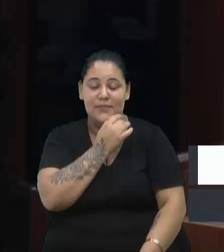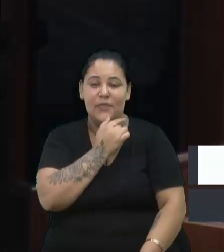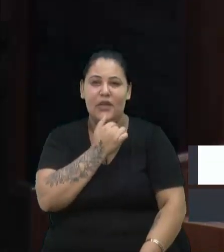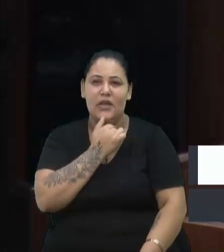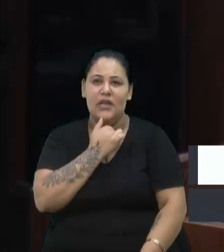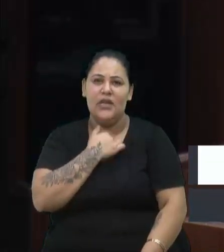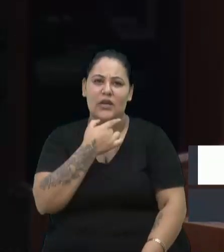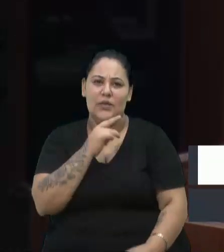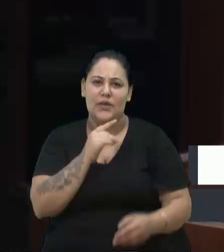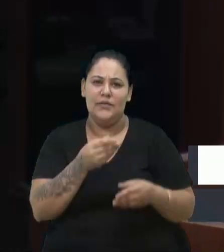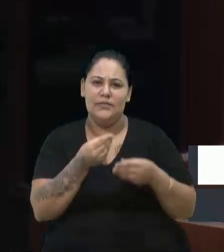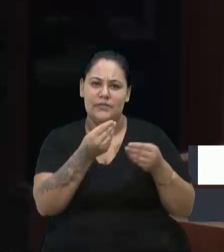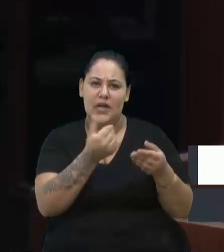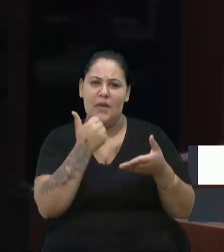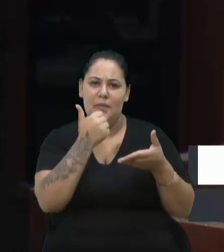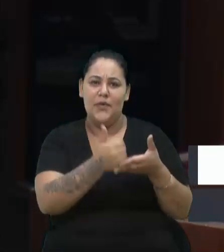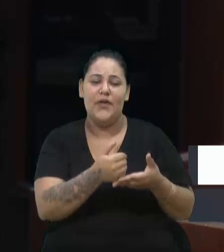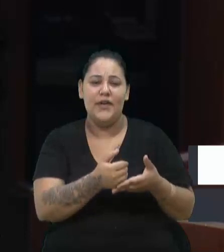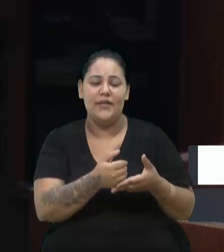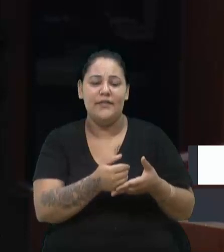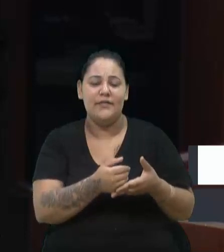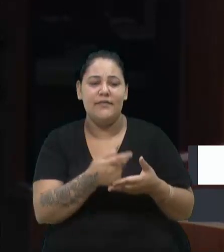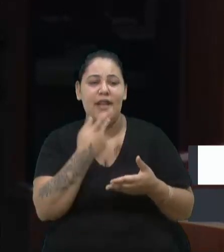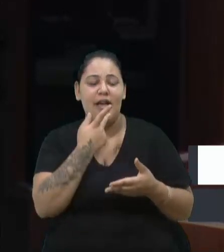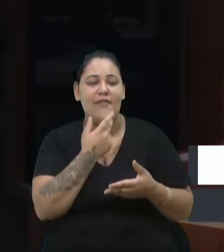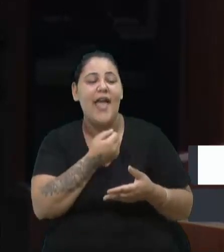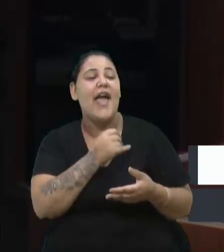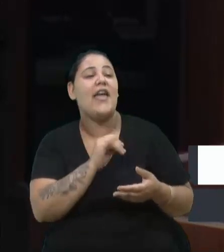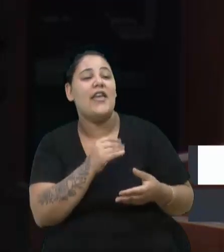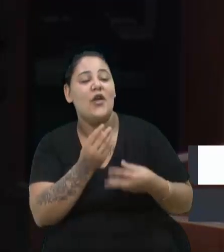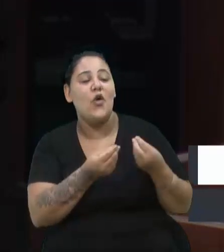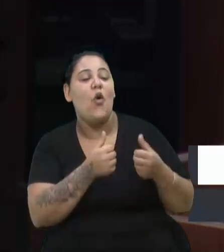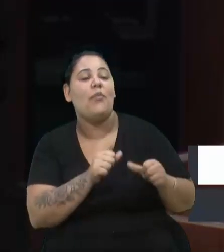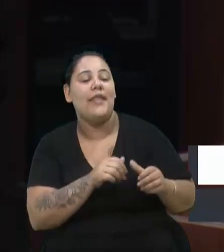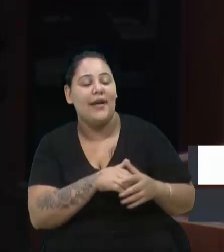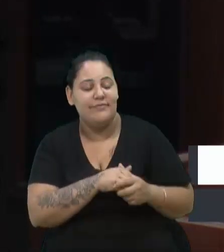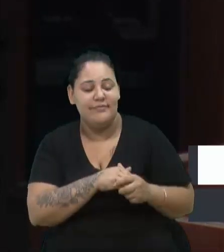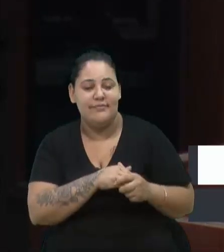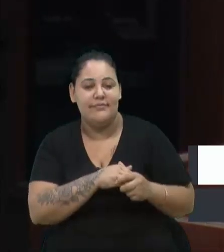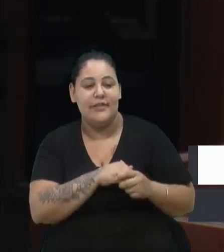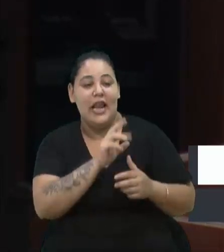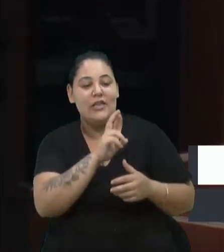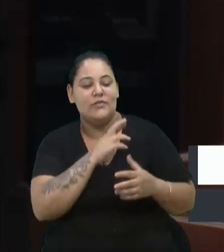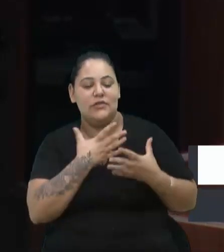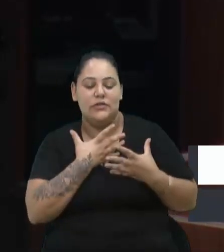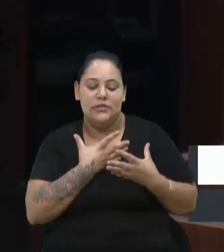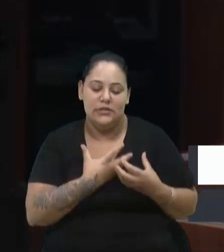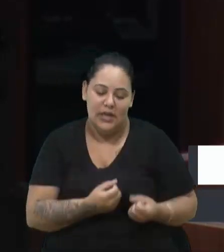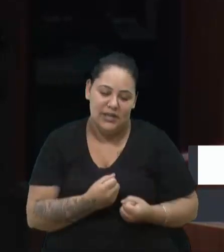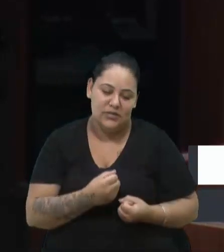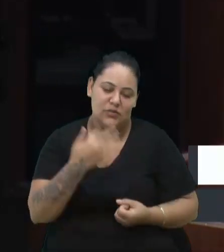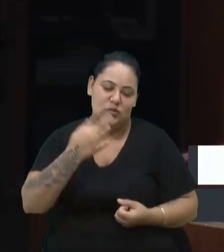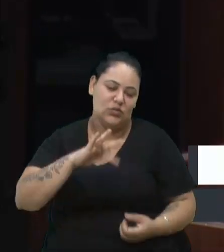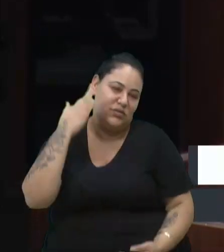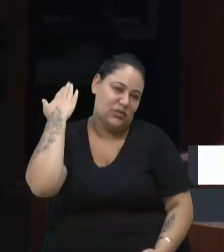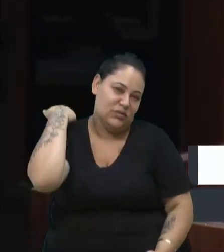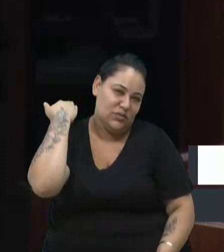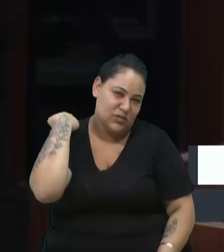minhas consultorias, daí, borracheiro, como é que tá? Olha, professor, cansado, dói as costas, não é fácil trocar pneus,